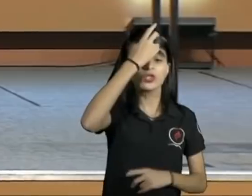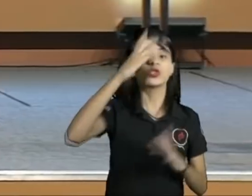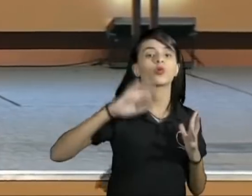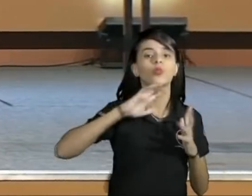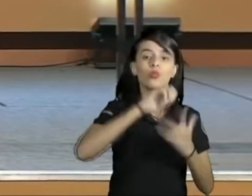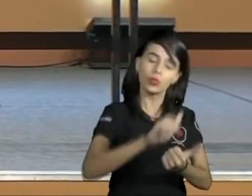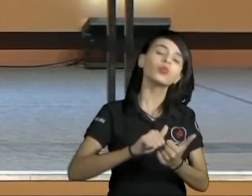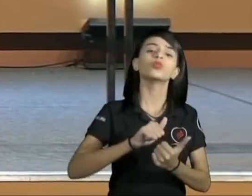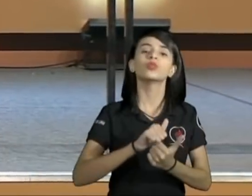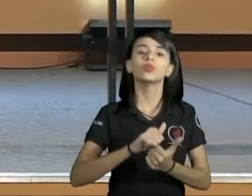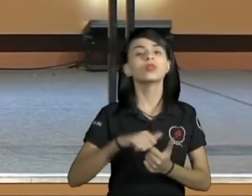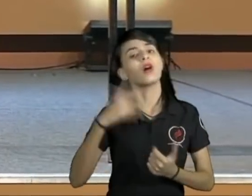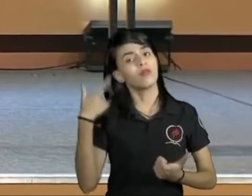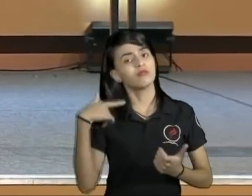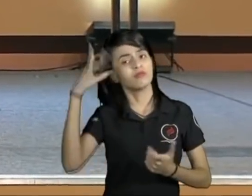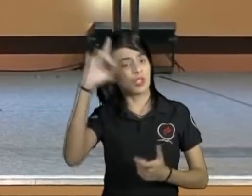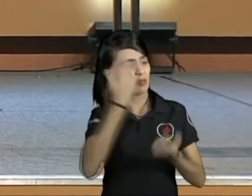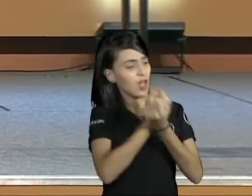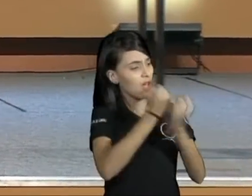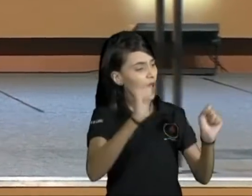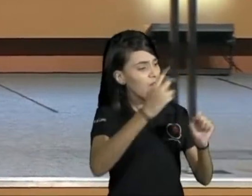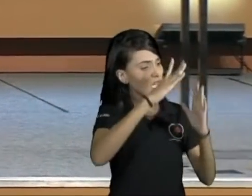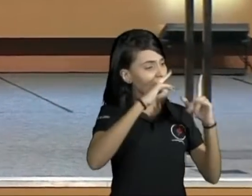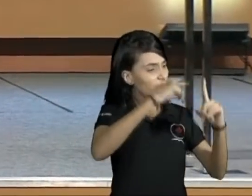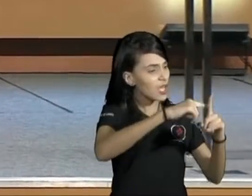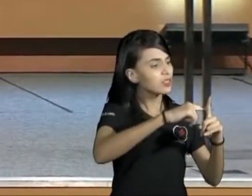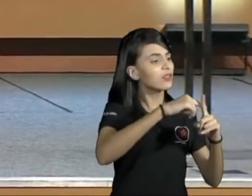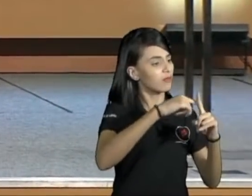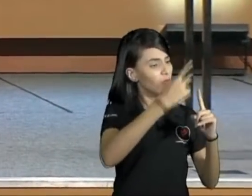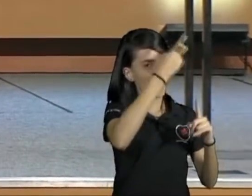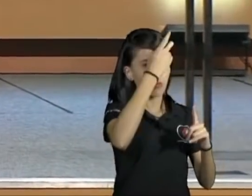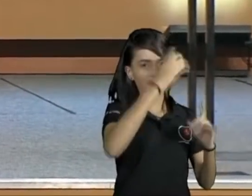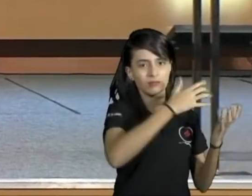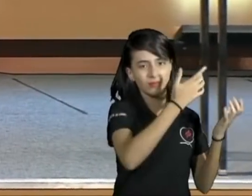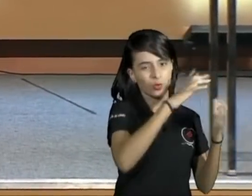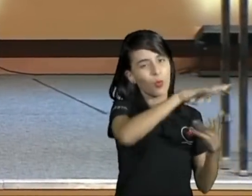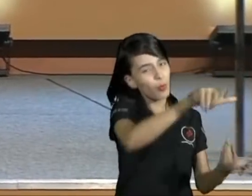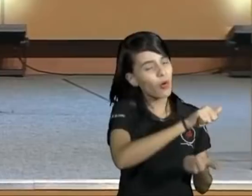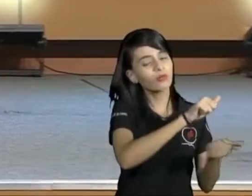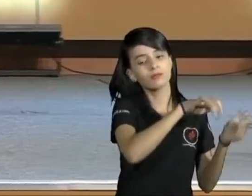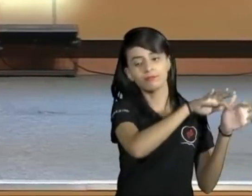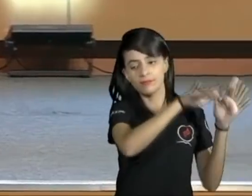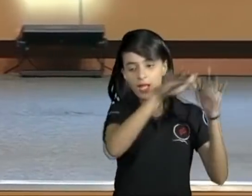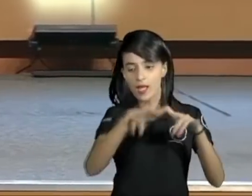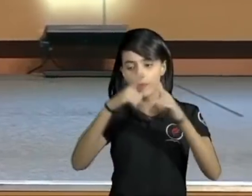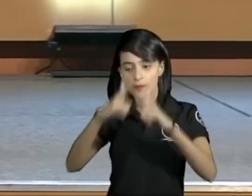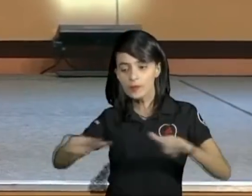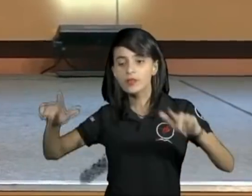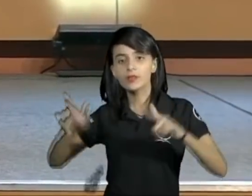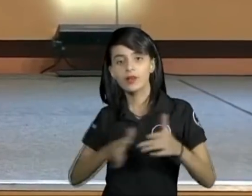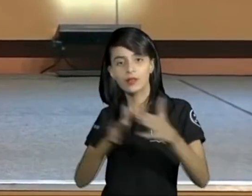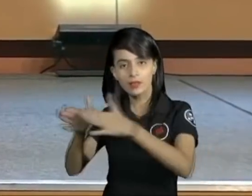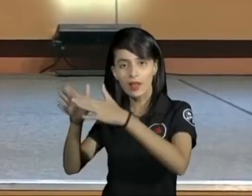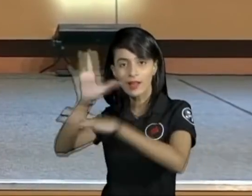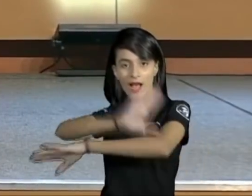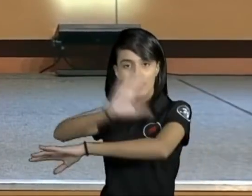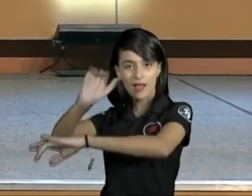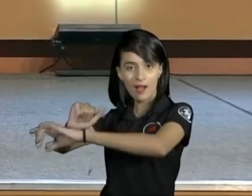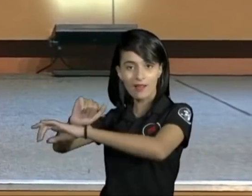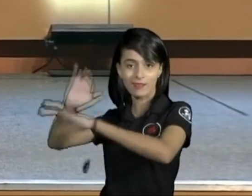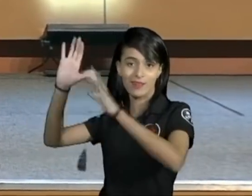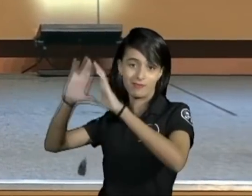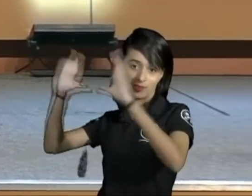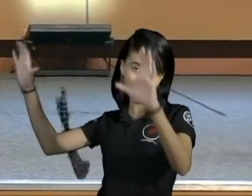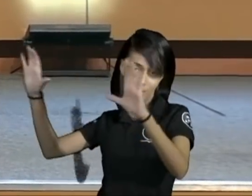tira a igreja do mundo vai caminhar no deserto que a trajetória de vida até entrar em Canaã que é o selfie é uma